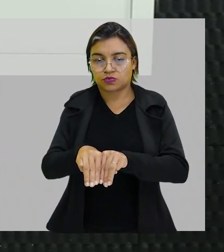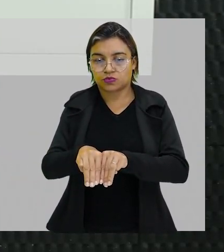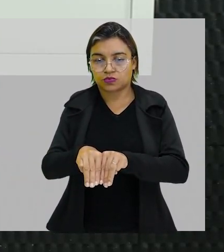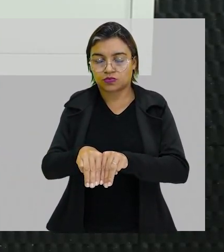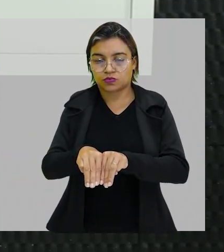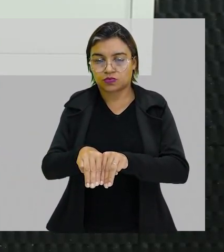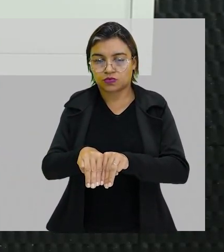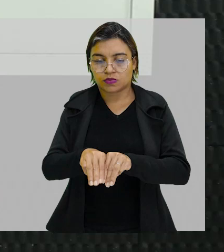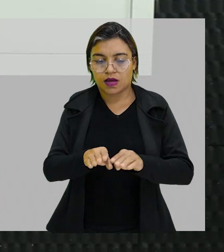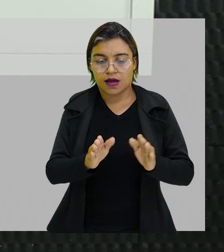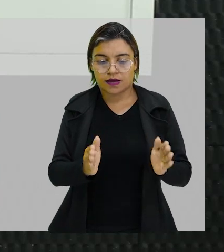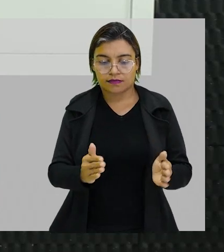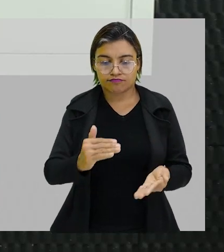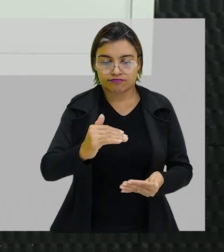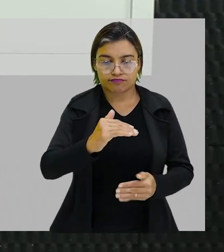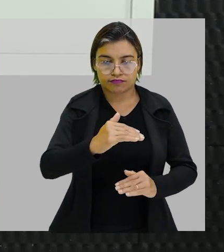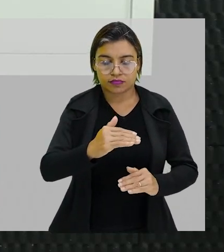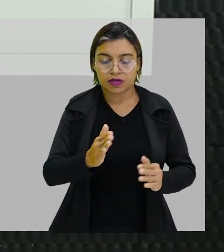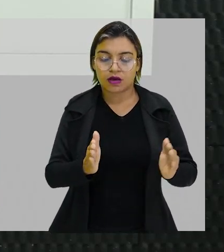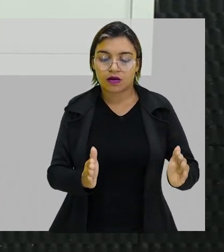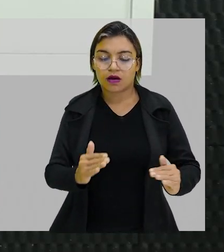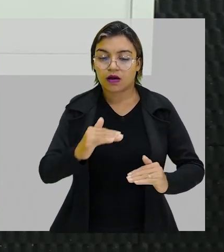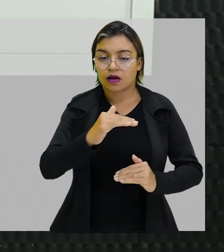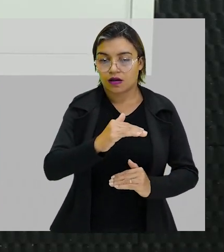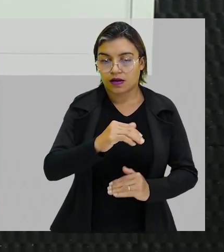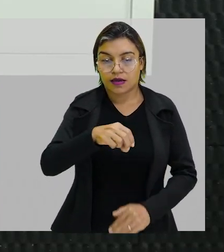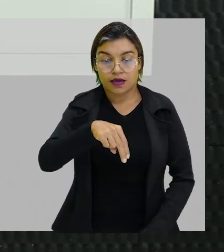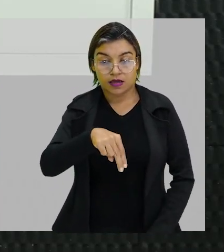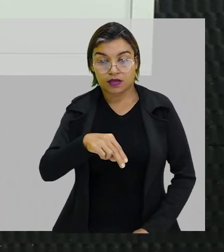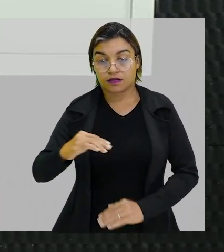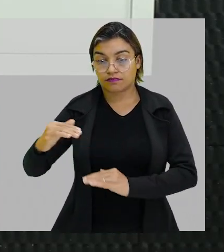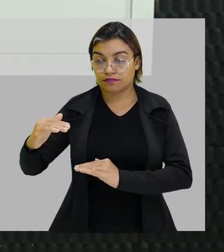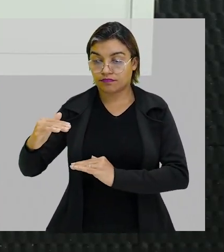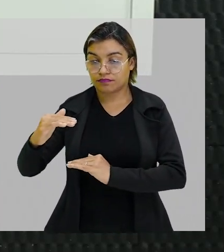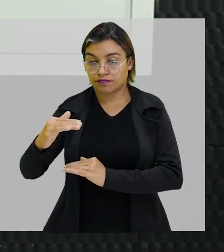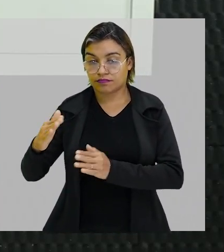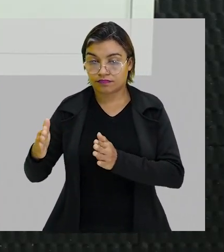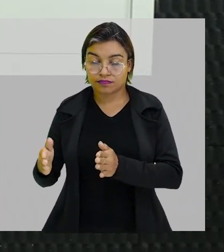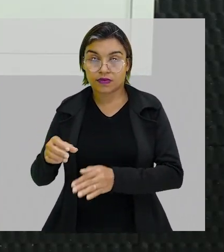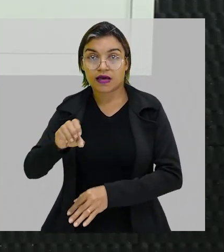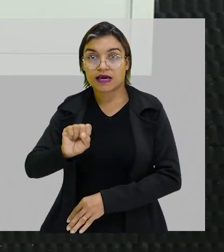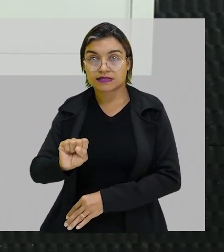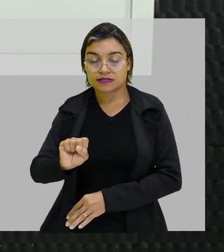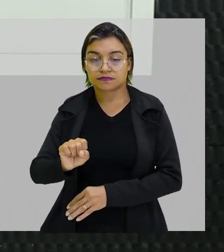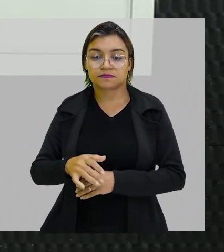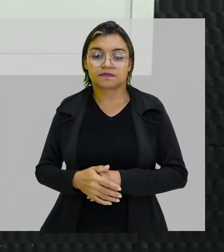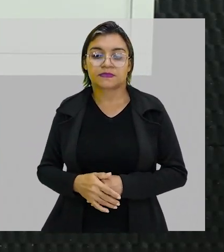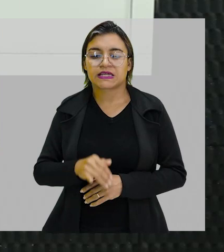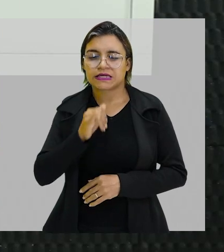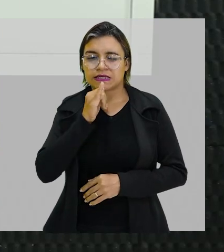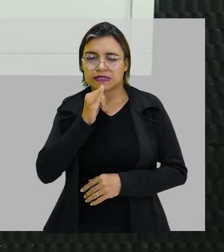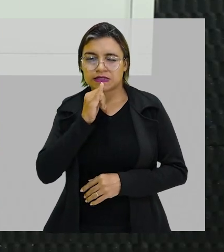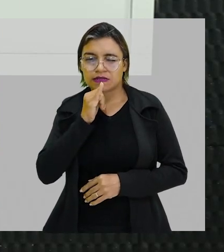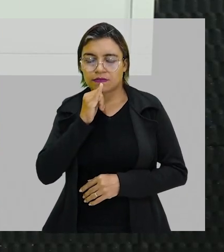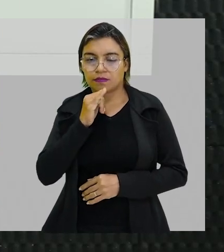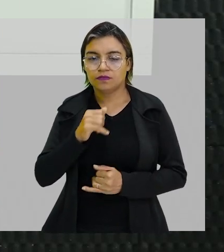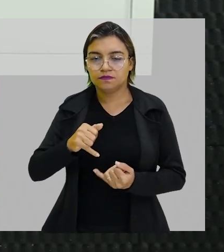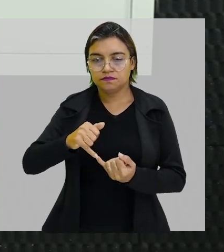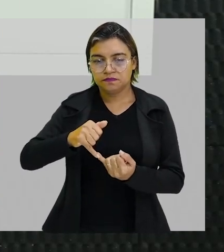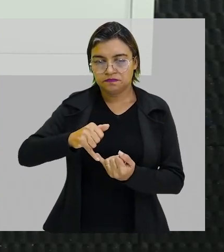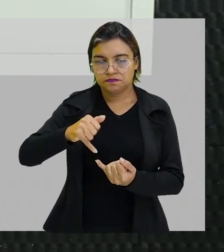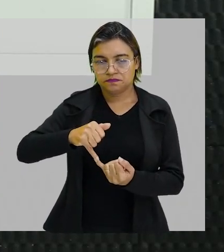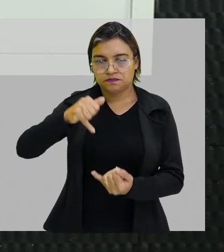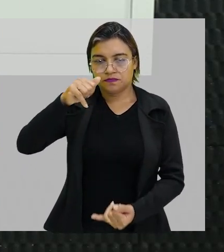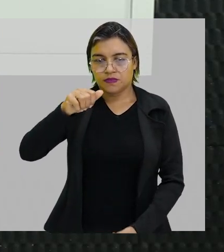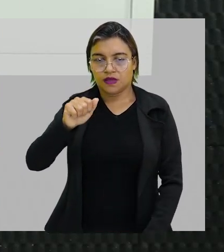esta direção, né, este sentido. Certo? Ele diz o seguinte, ele diz que o arame, vou colocar aqui os dados, ó, o arame